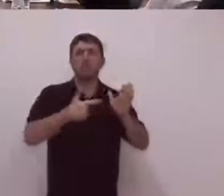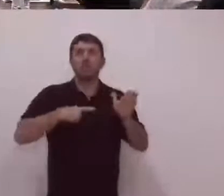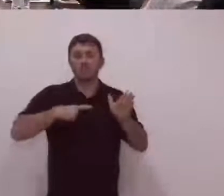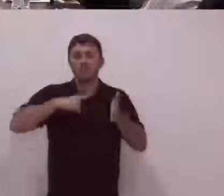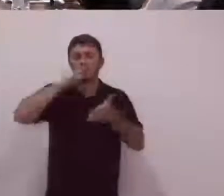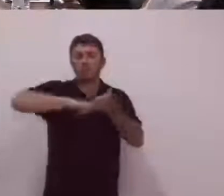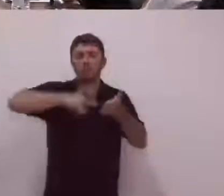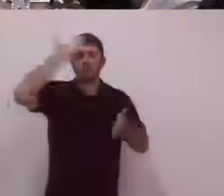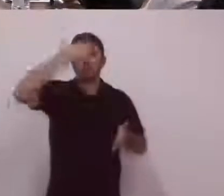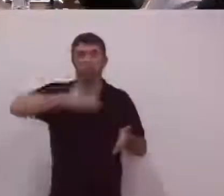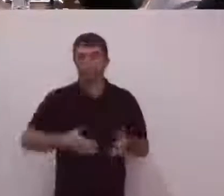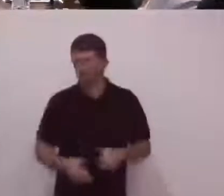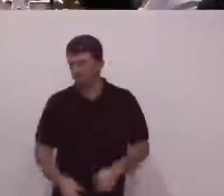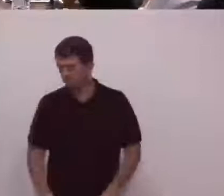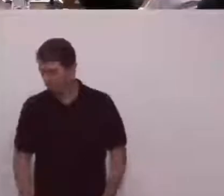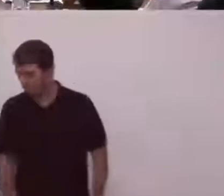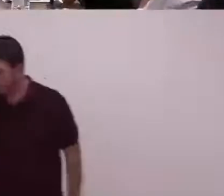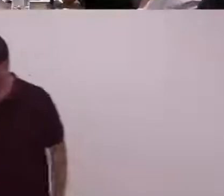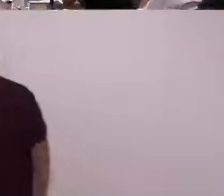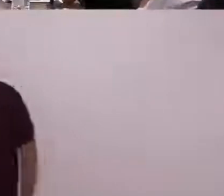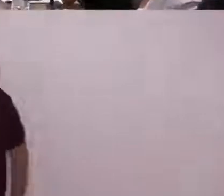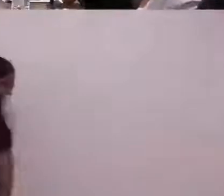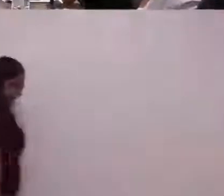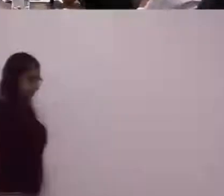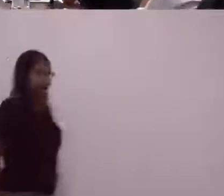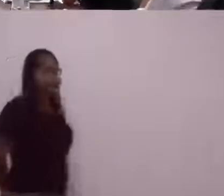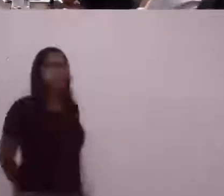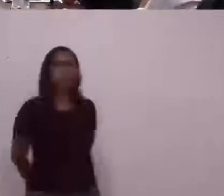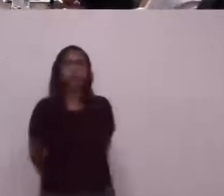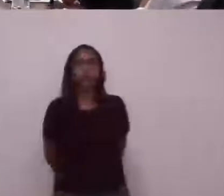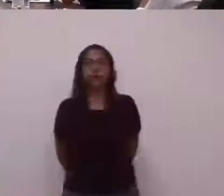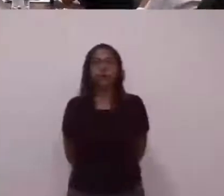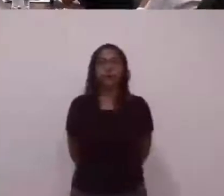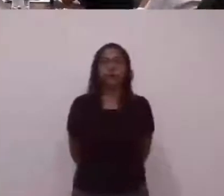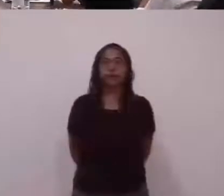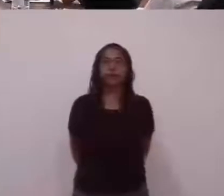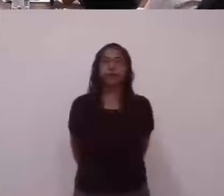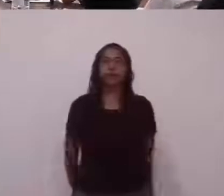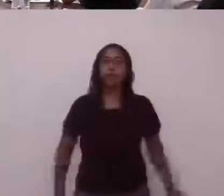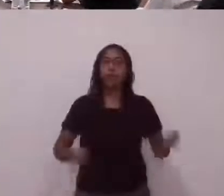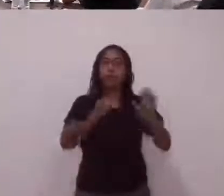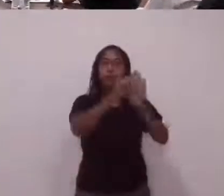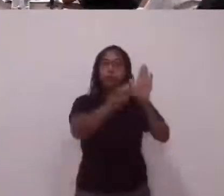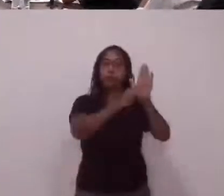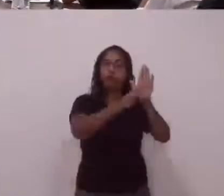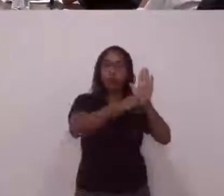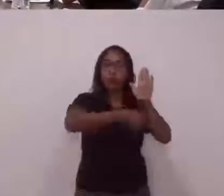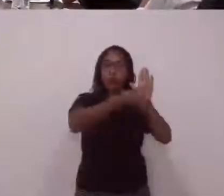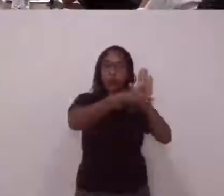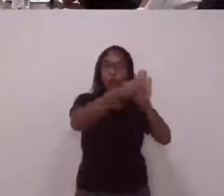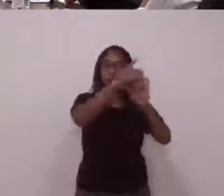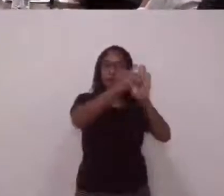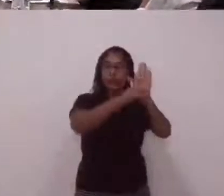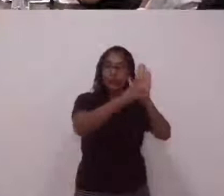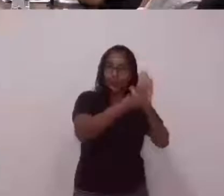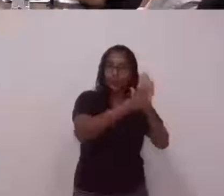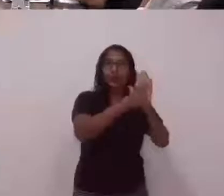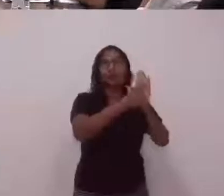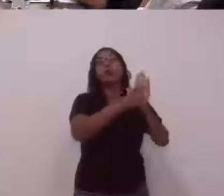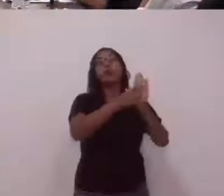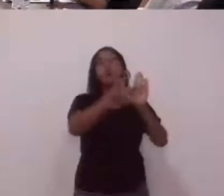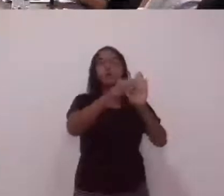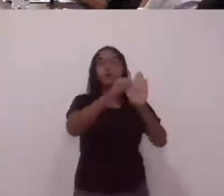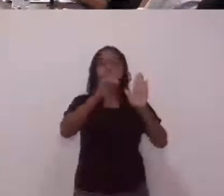documentais da admissibilidade. O artigo 4º do Decreto-Lei nº 201, de